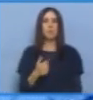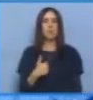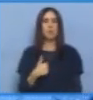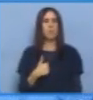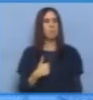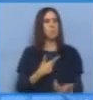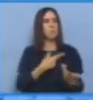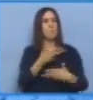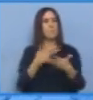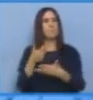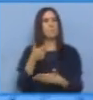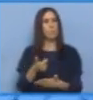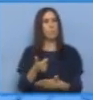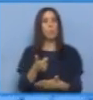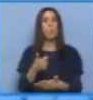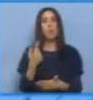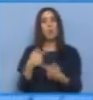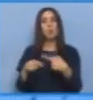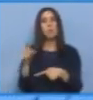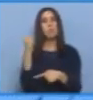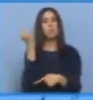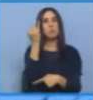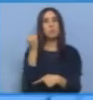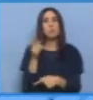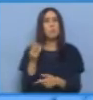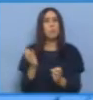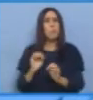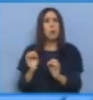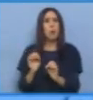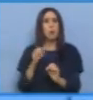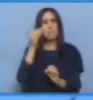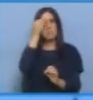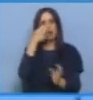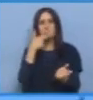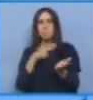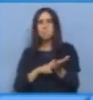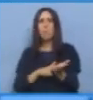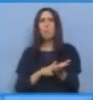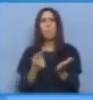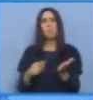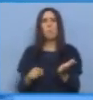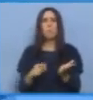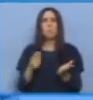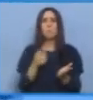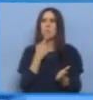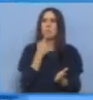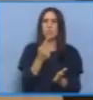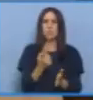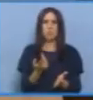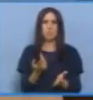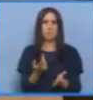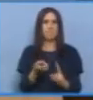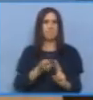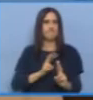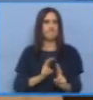em relações humanas se depois a entidade empregadora não tem como saber se é real ou se isso é apenas uma coisa que a pessoa diz. E seria